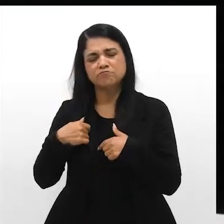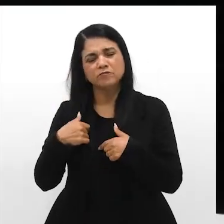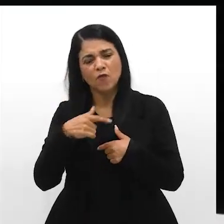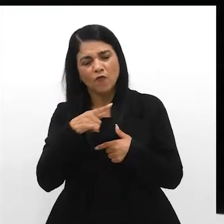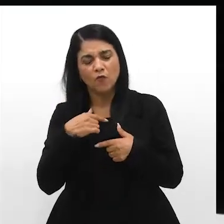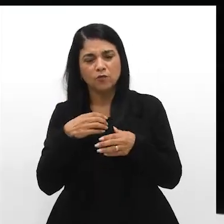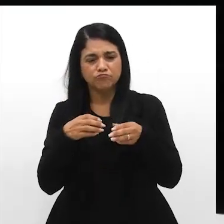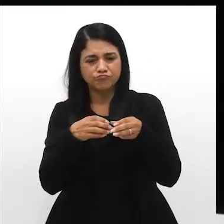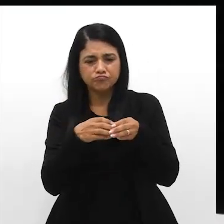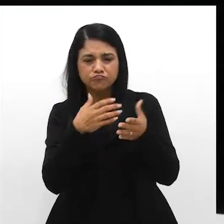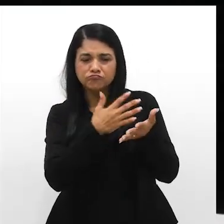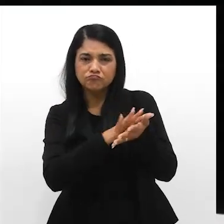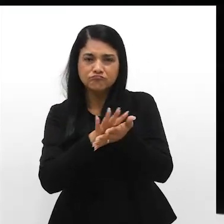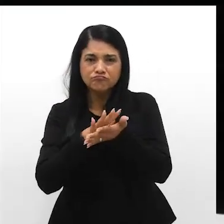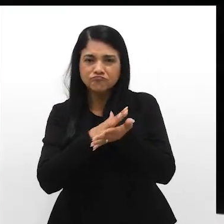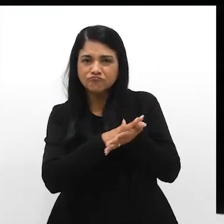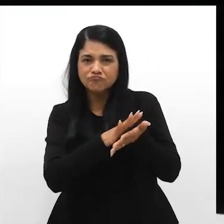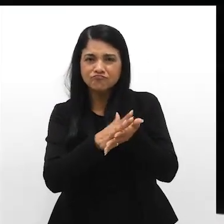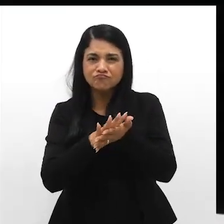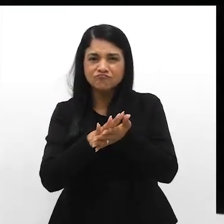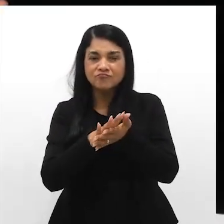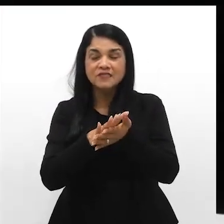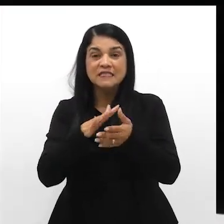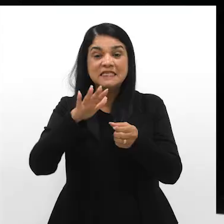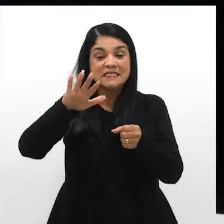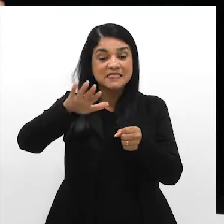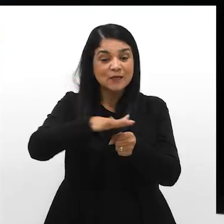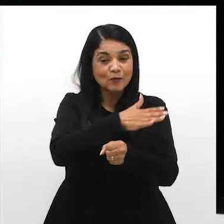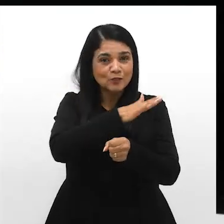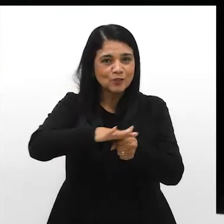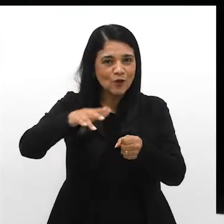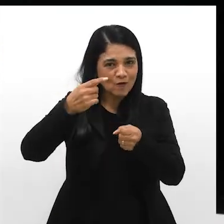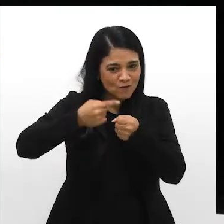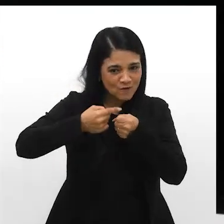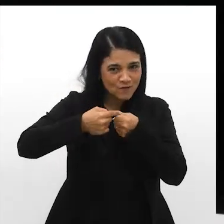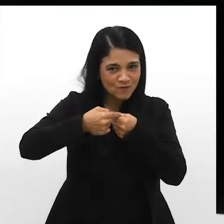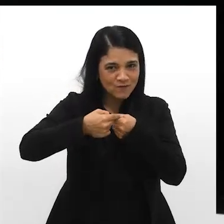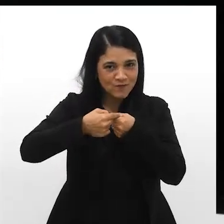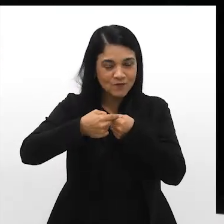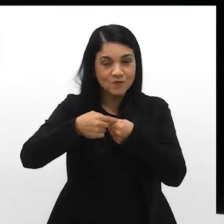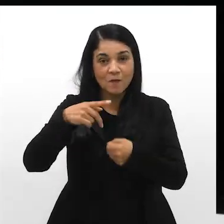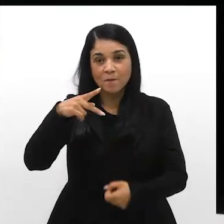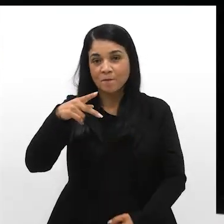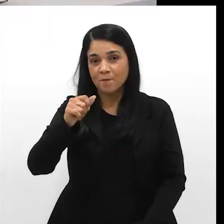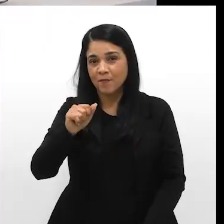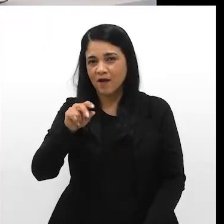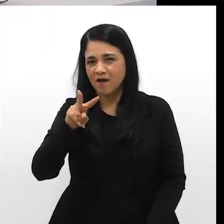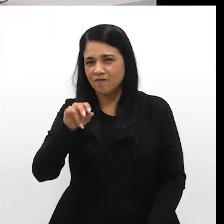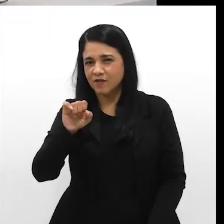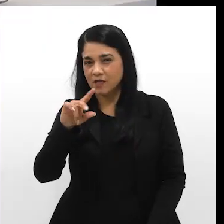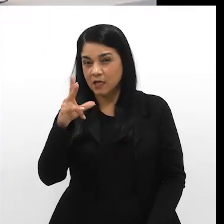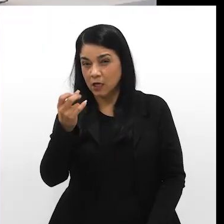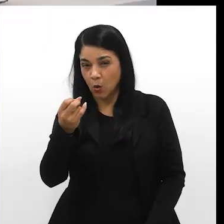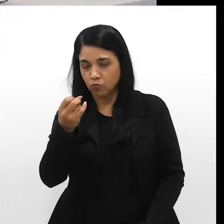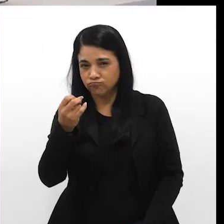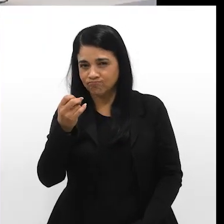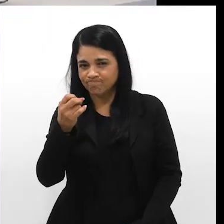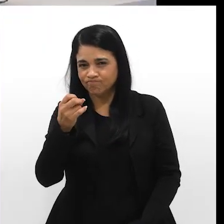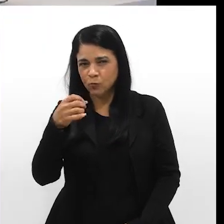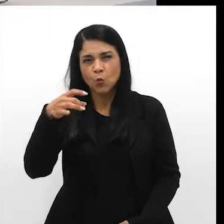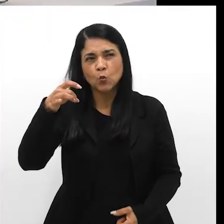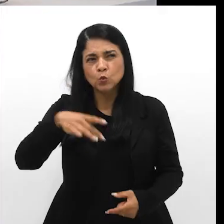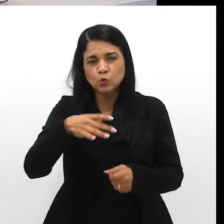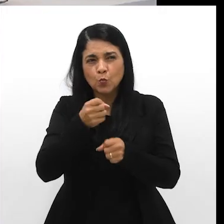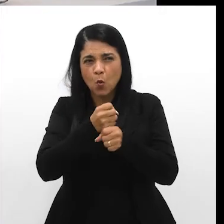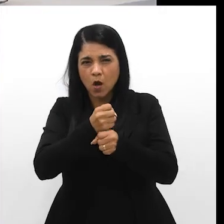né, numa escola de samba, ainda era ali em São Cristóvão. Ainda no pavilhão de São Cristóvão? Pavilhão, acho que foi o último ano